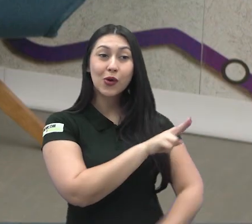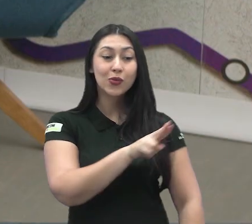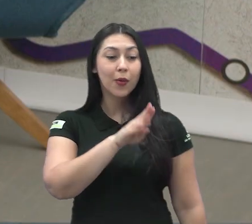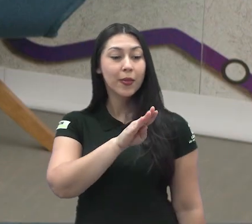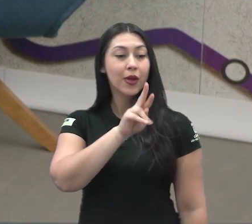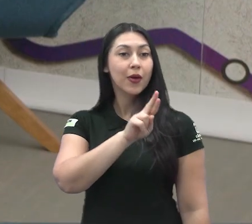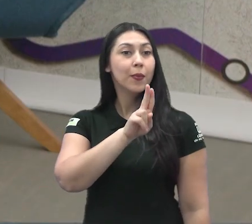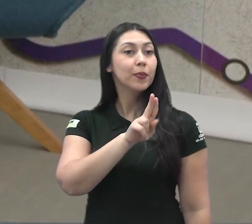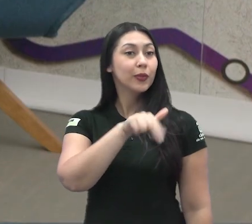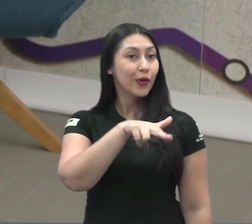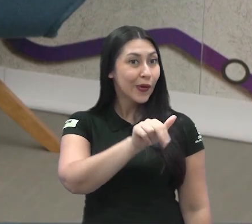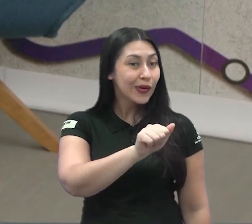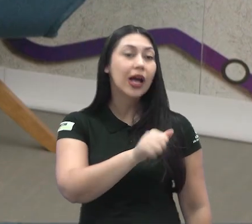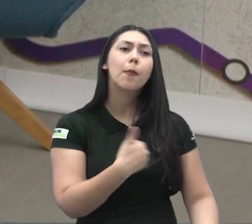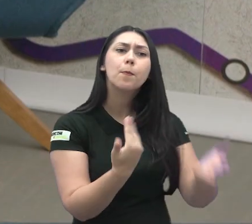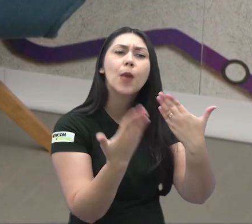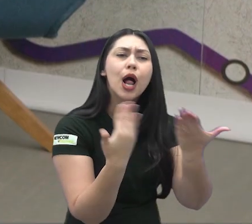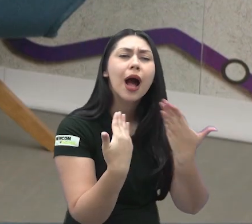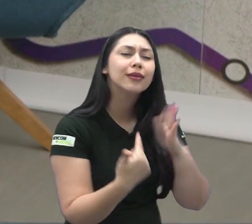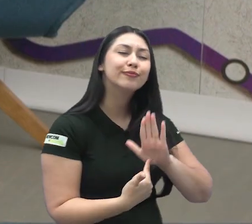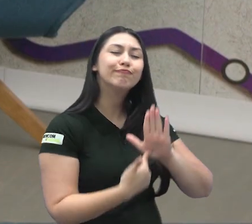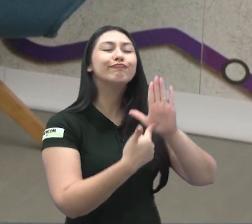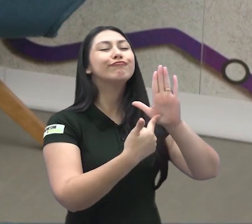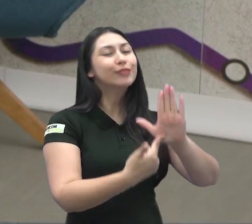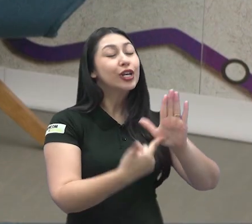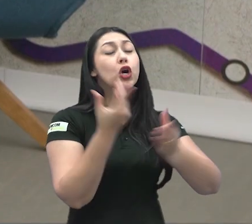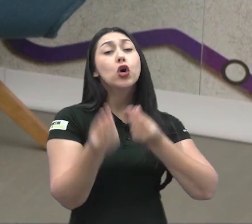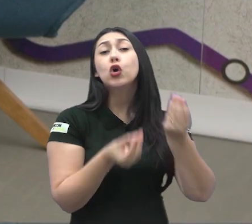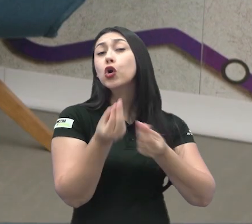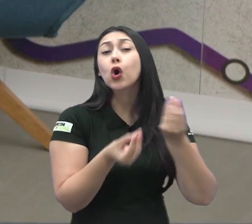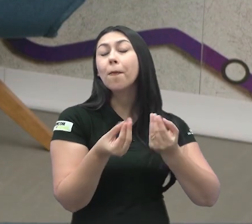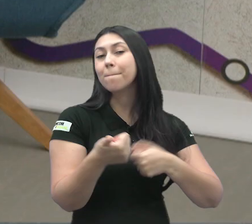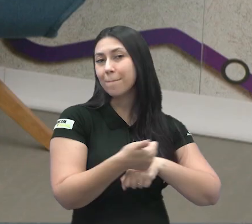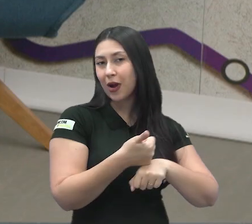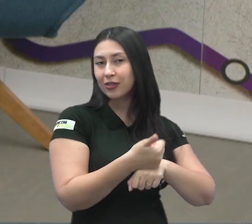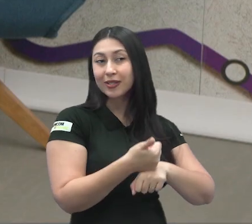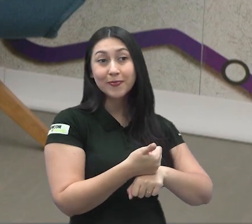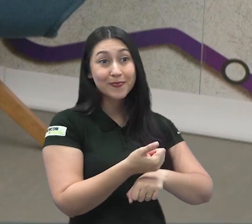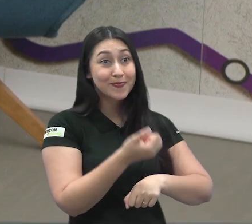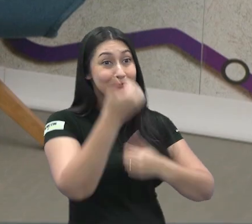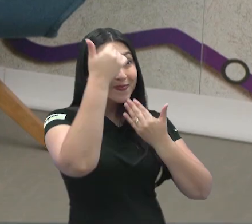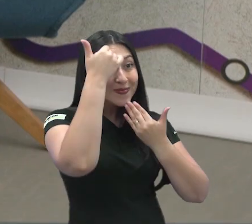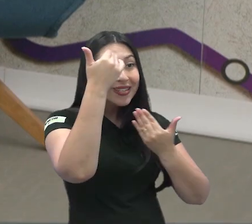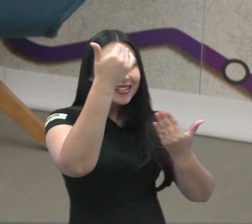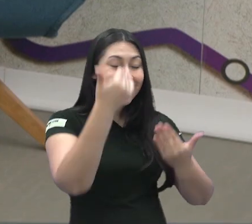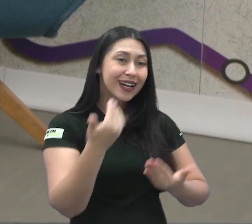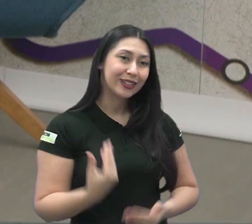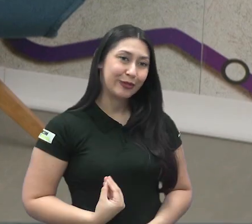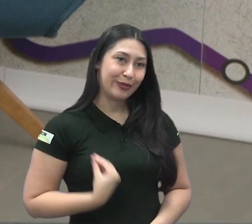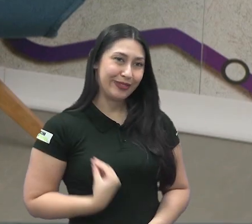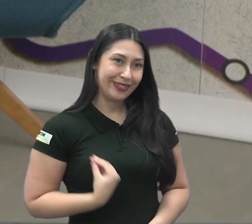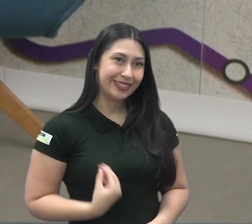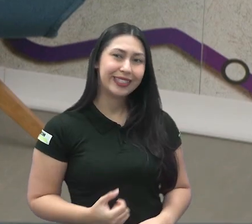Bruna Sarouti, que vai bater um papo com a gente, mostrar como é essa profissão. Bruna, muito obrigado pela sua